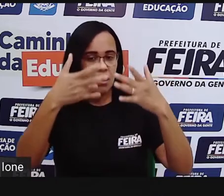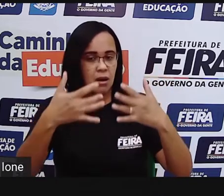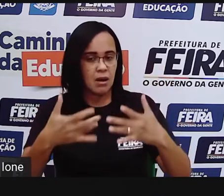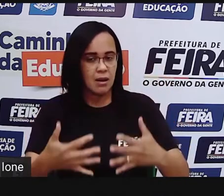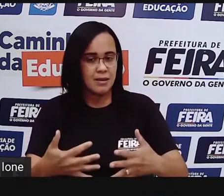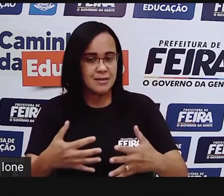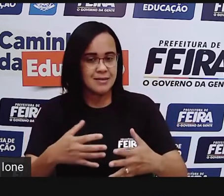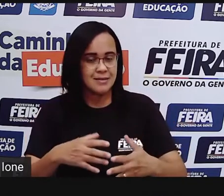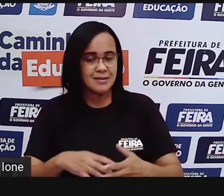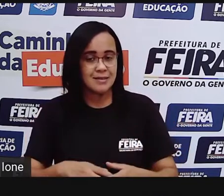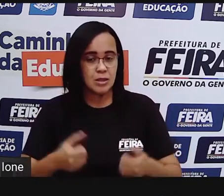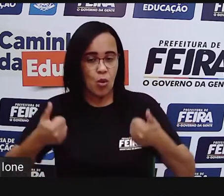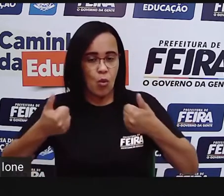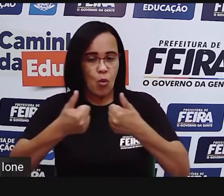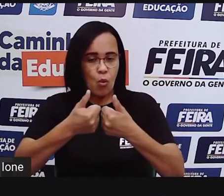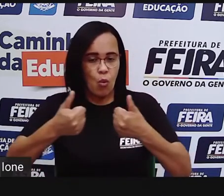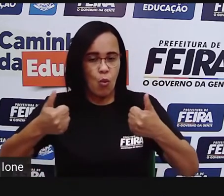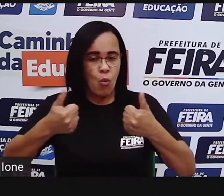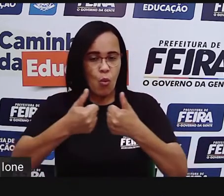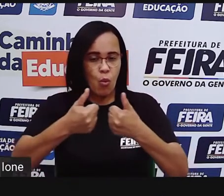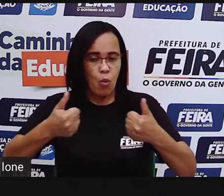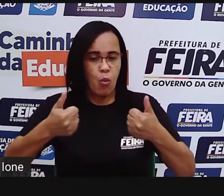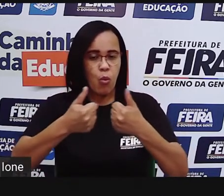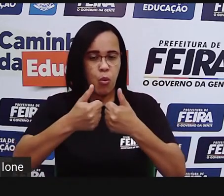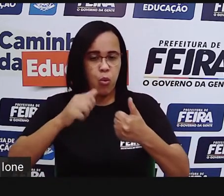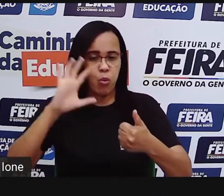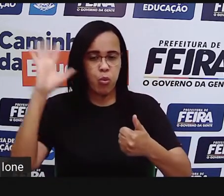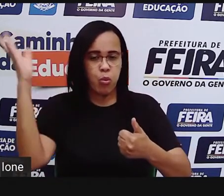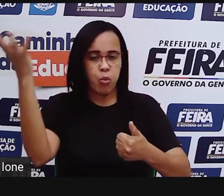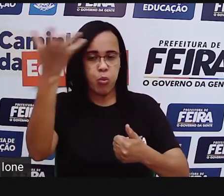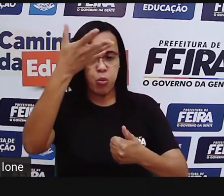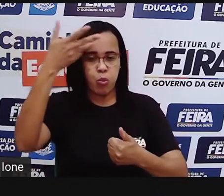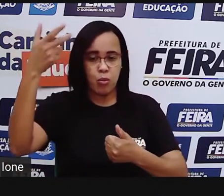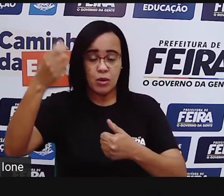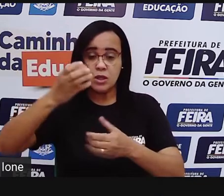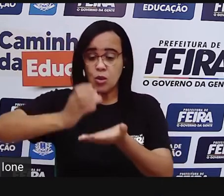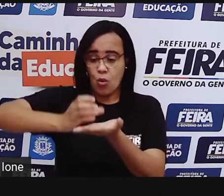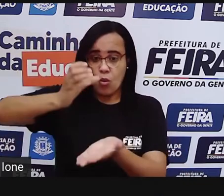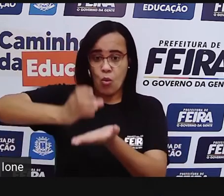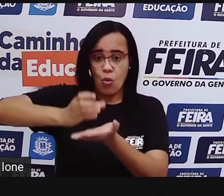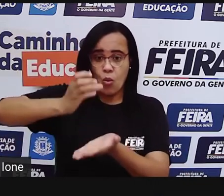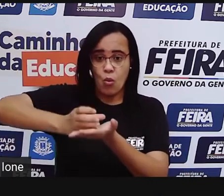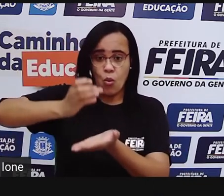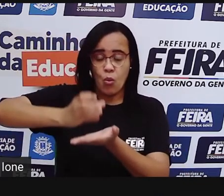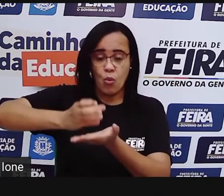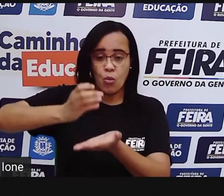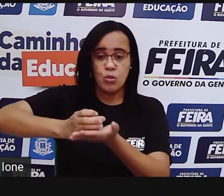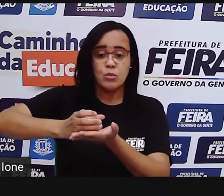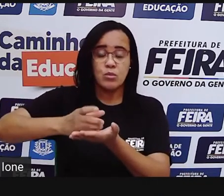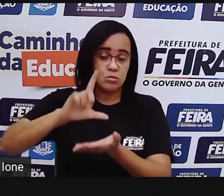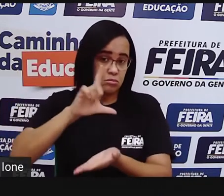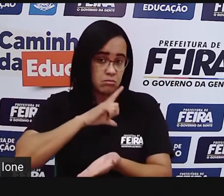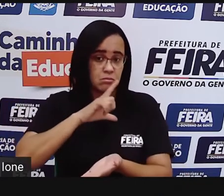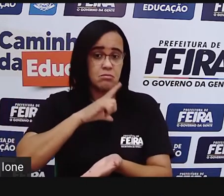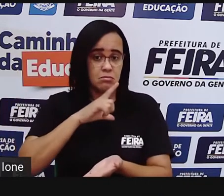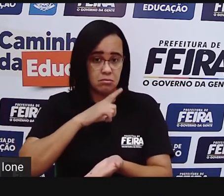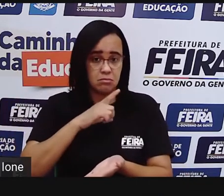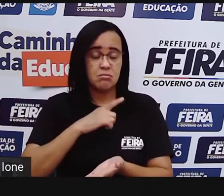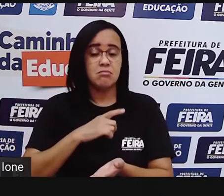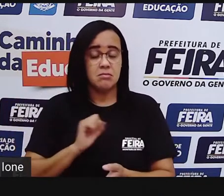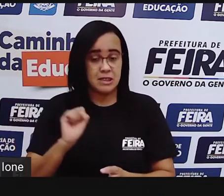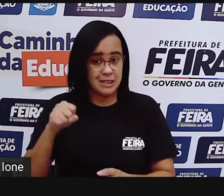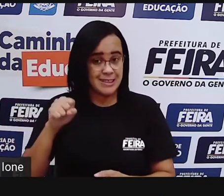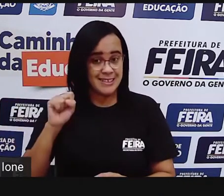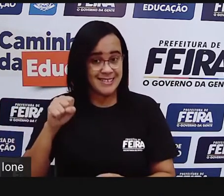a pressão atmosférica que o nosso copo ele vai receber. Isso